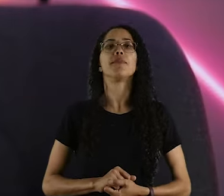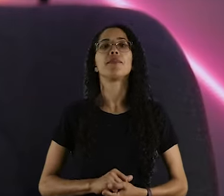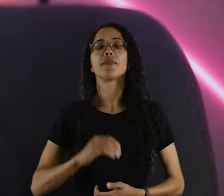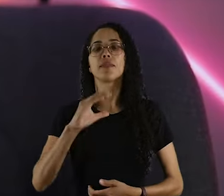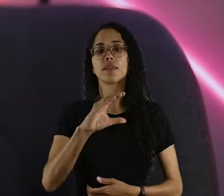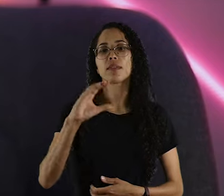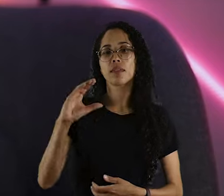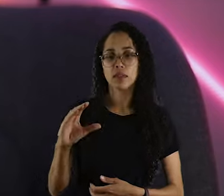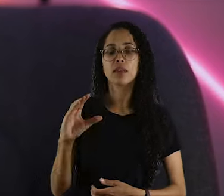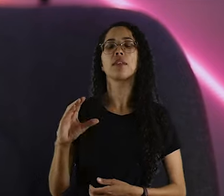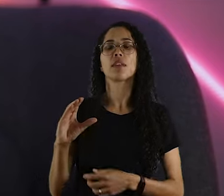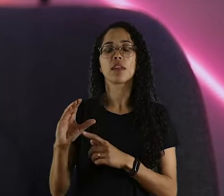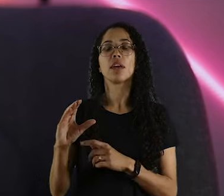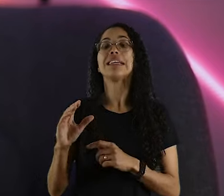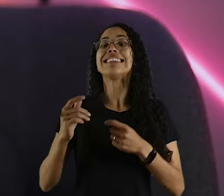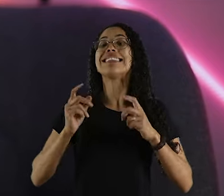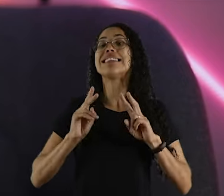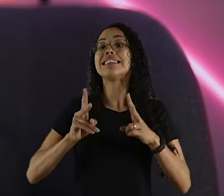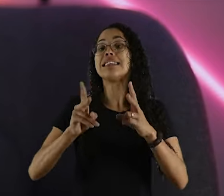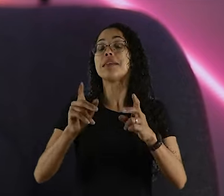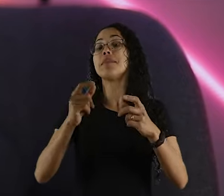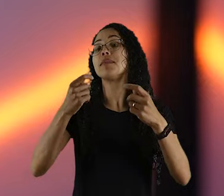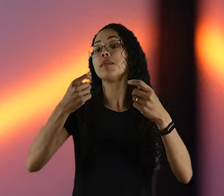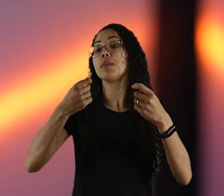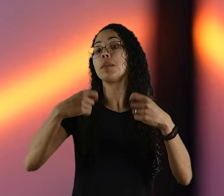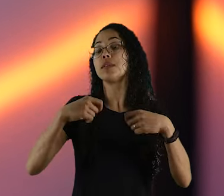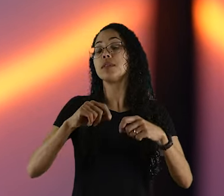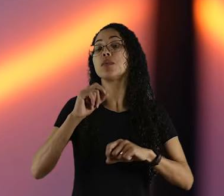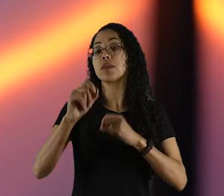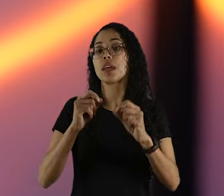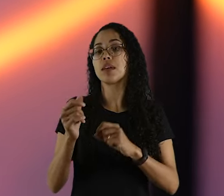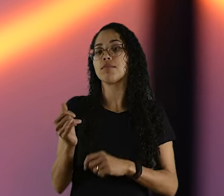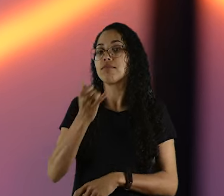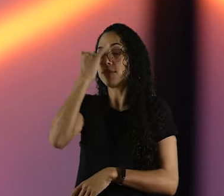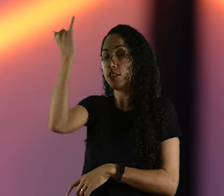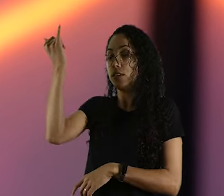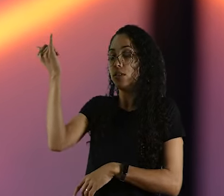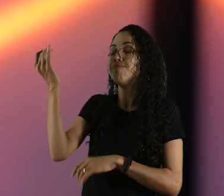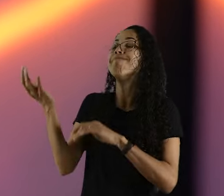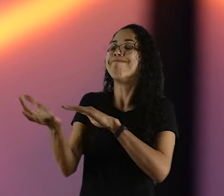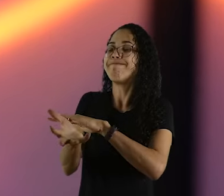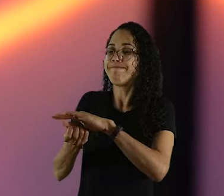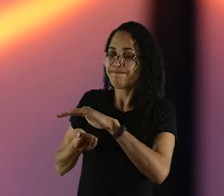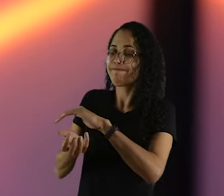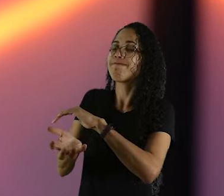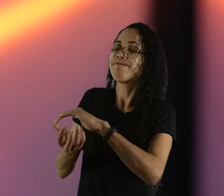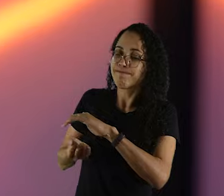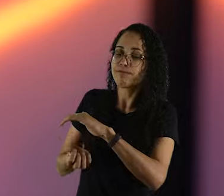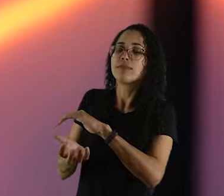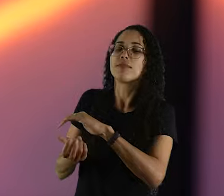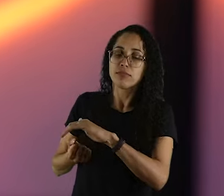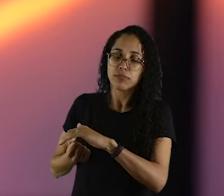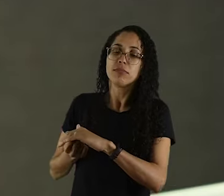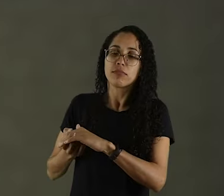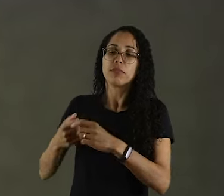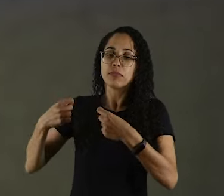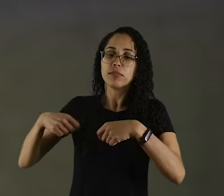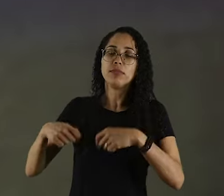eu sempre deixo aqui por causa da liquidez diária para reserva de emergência, caso aconteça alguma coisa comigo, com meus investimentos, com alguma